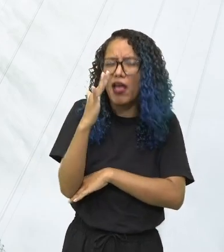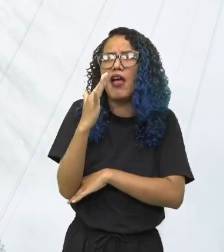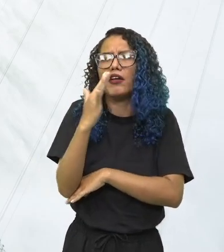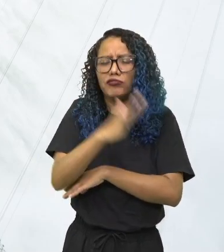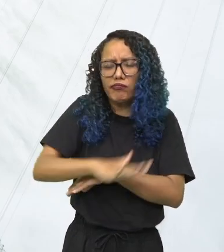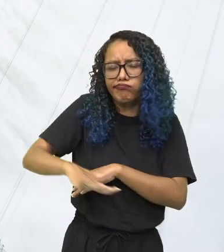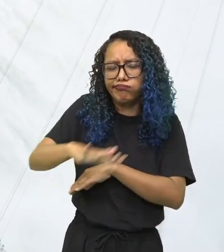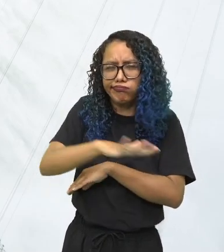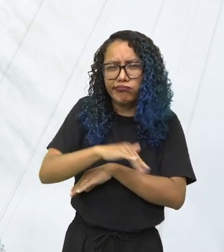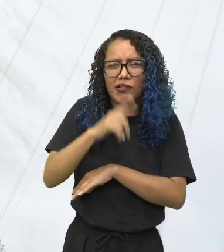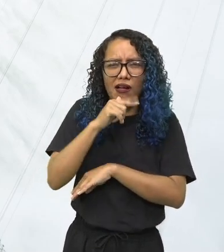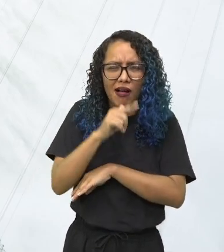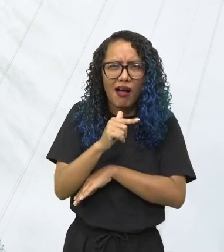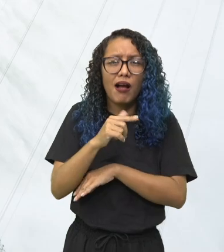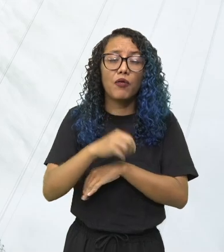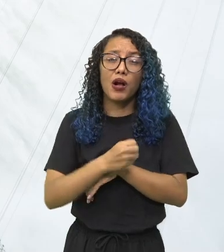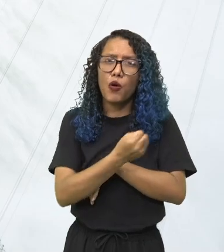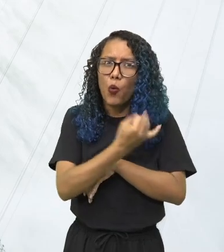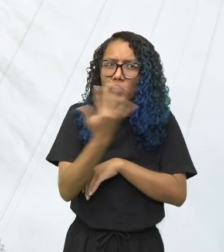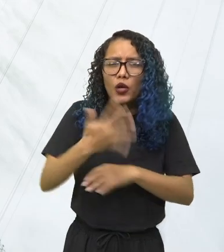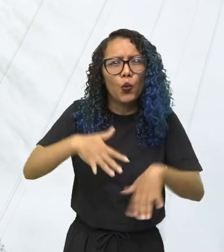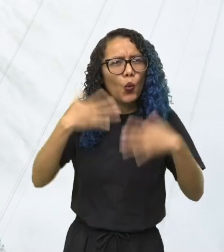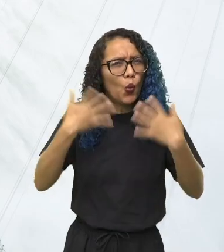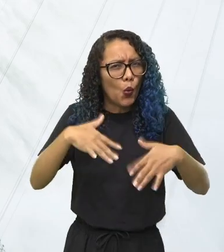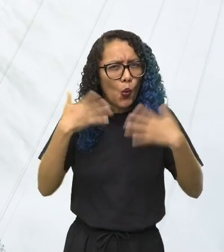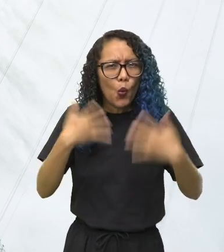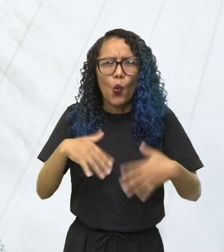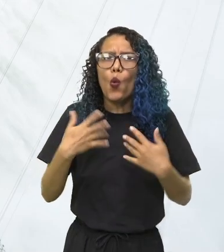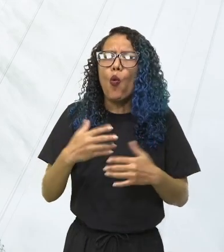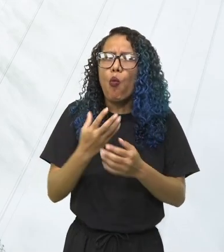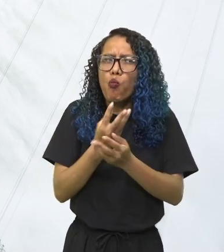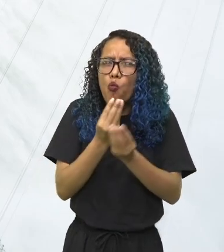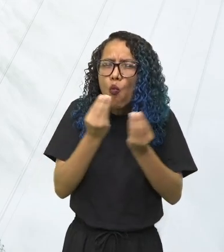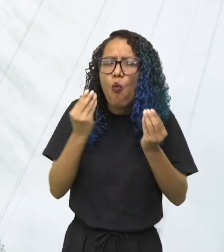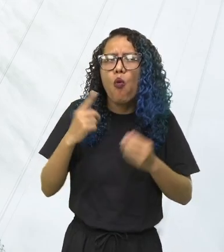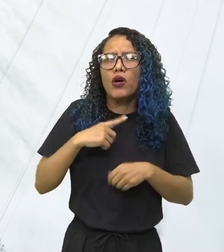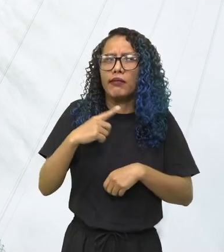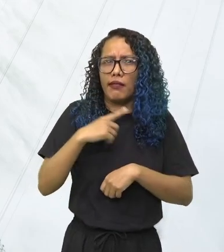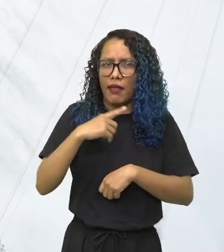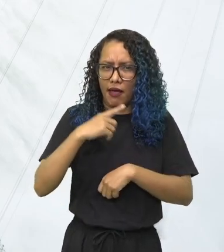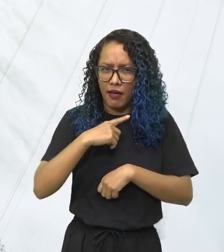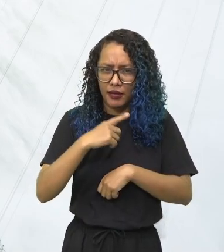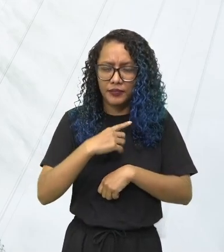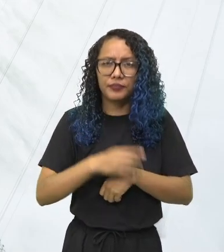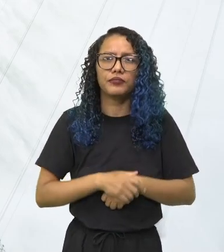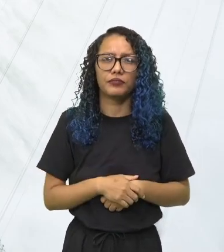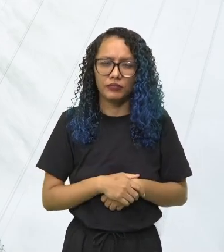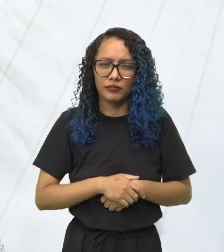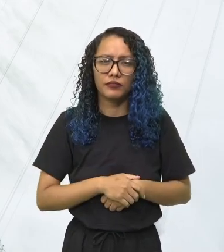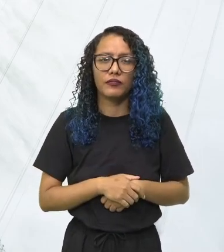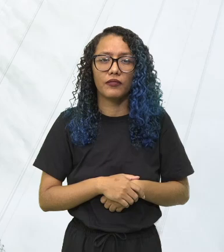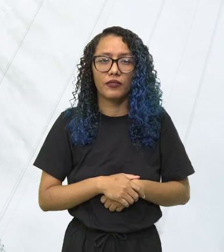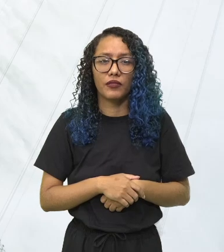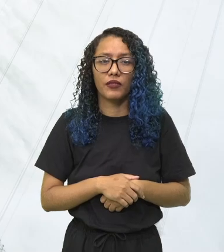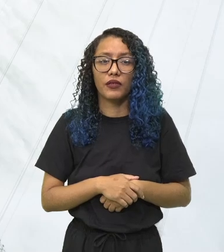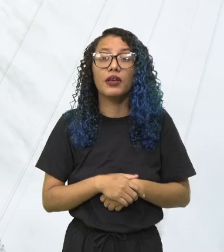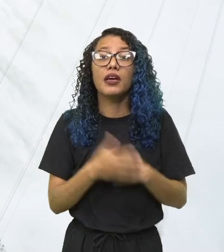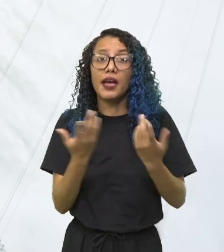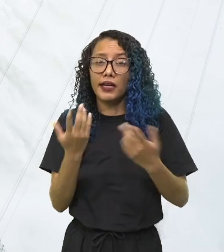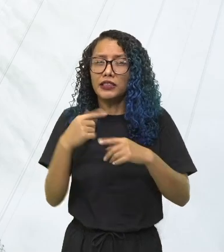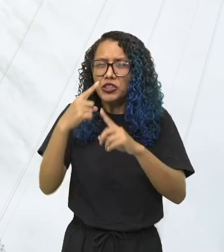suas quantidades, elas estão ali presentes na natureza, os recursos, eles vão estar ali se